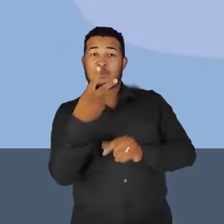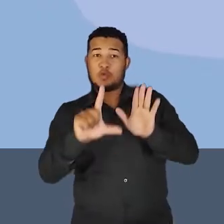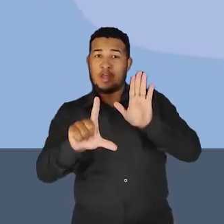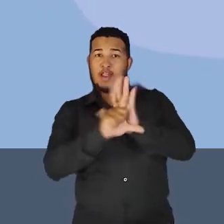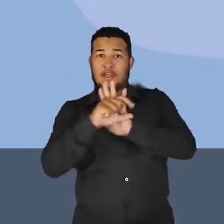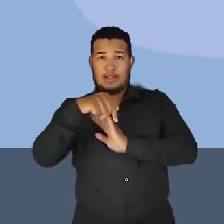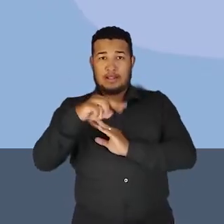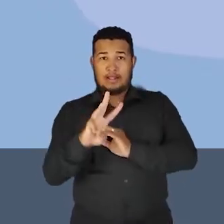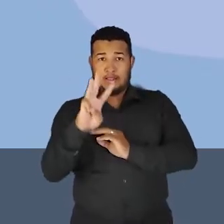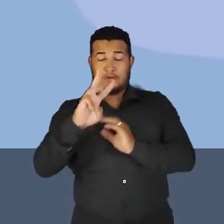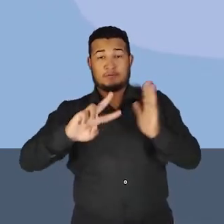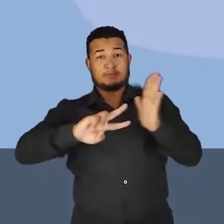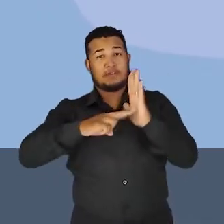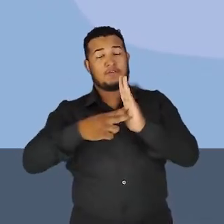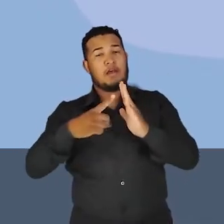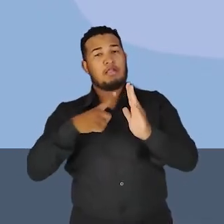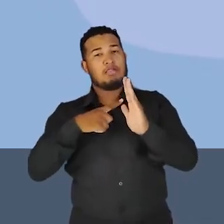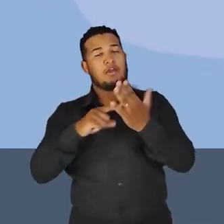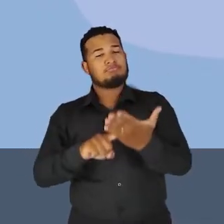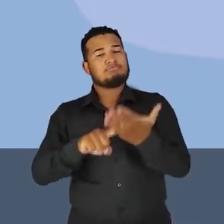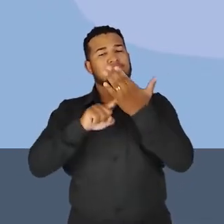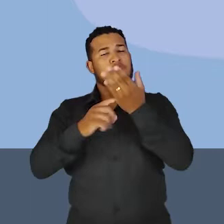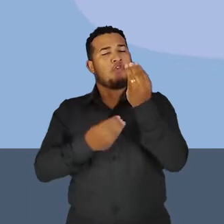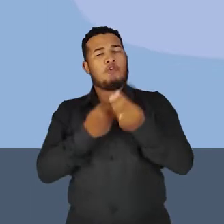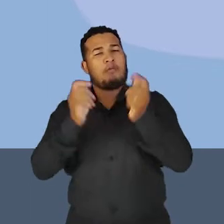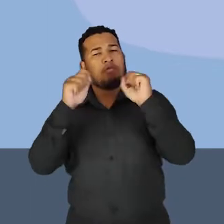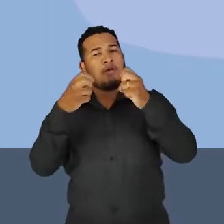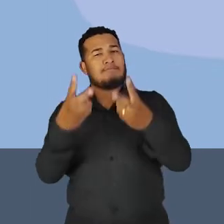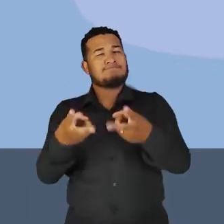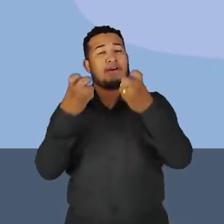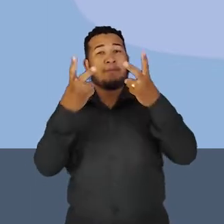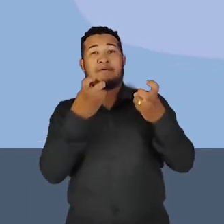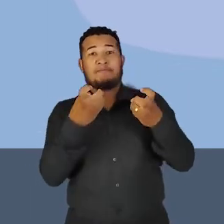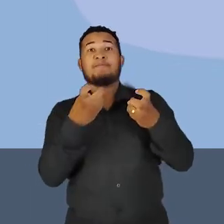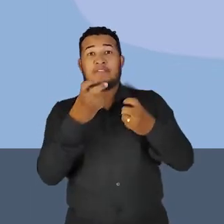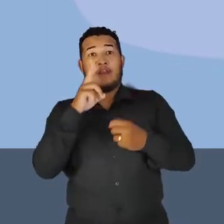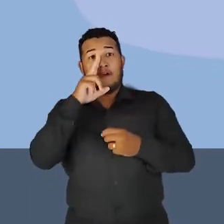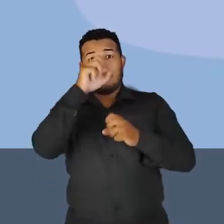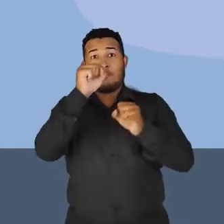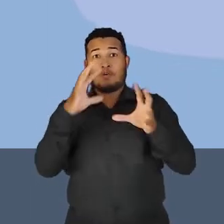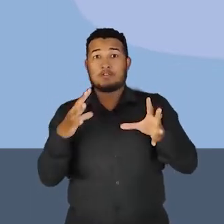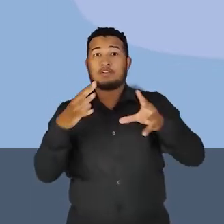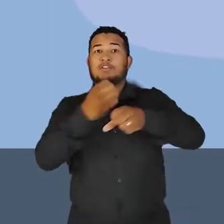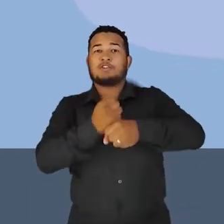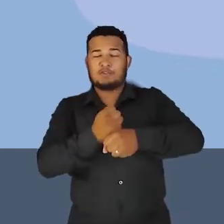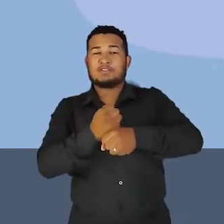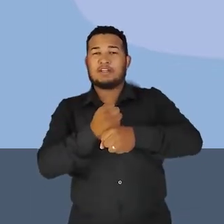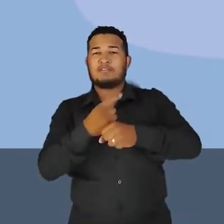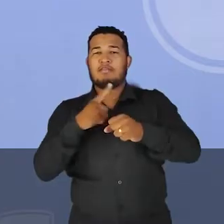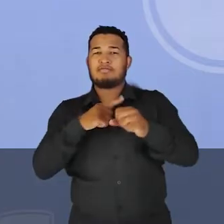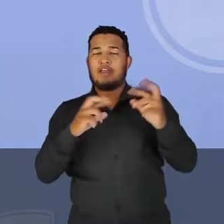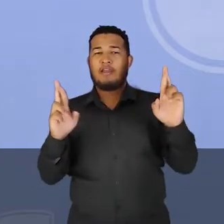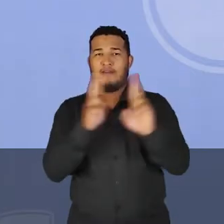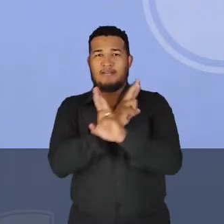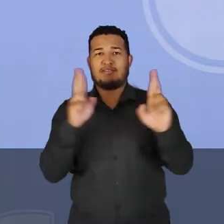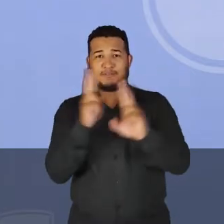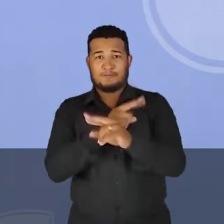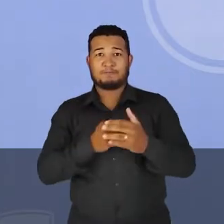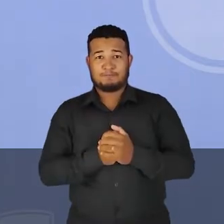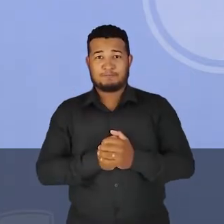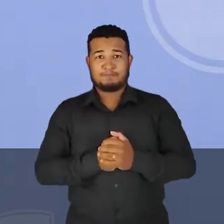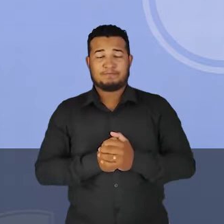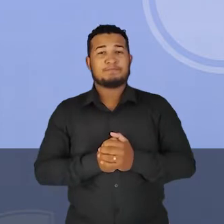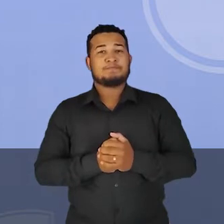Newton nos oferece uma maneira de enxergarmos como a força resultante se relaciona com essas grandezas. Vamos fazer